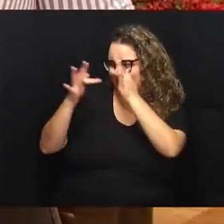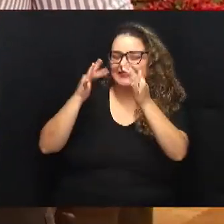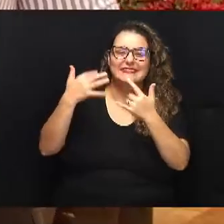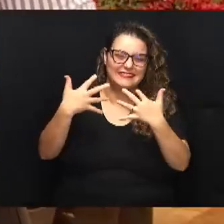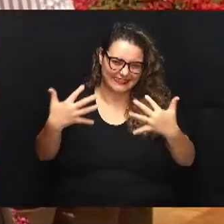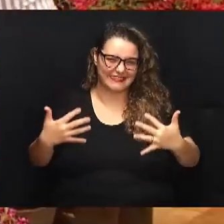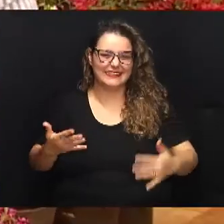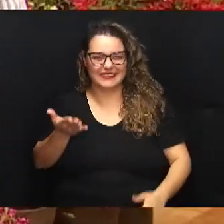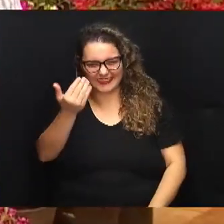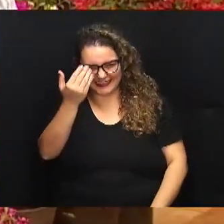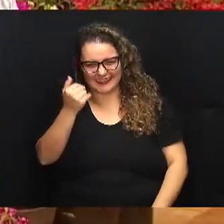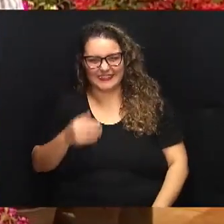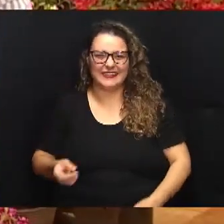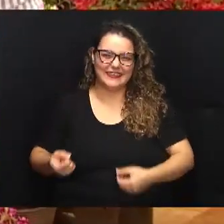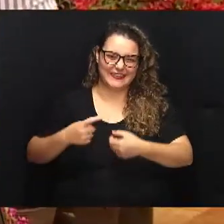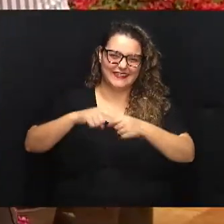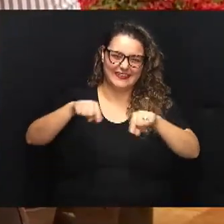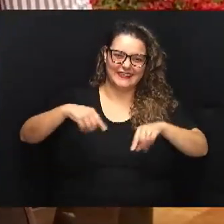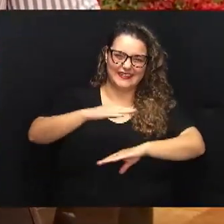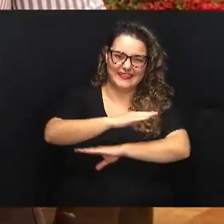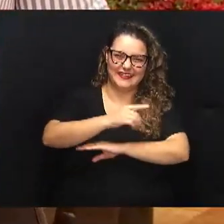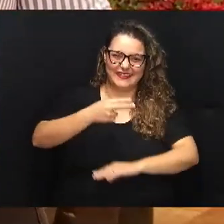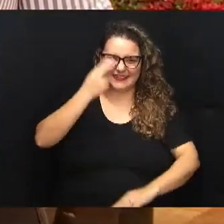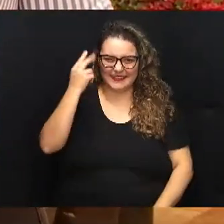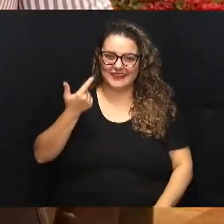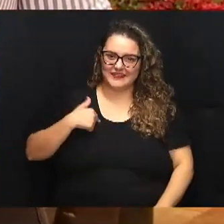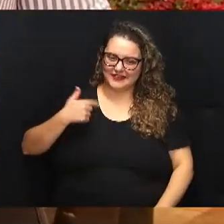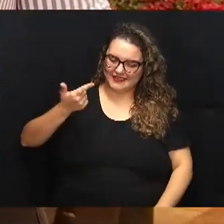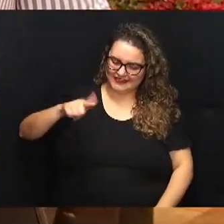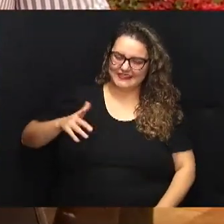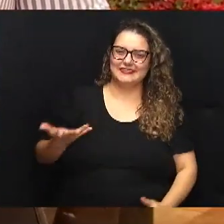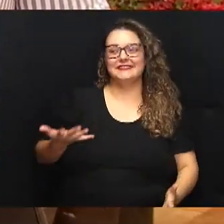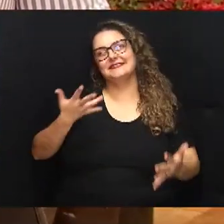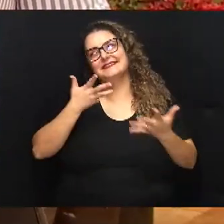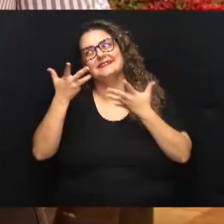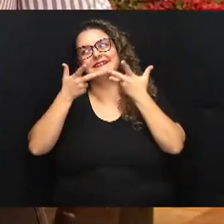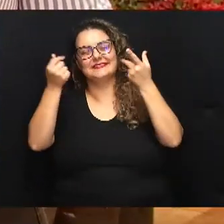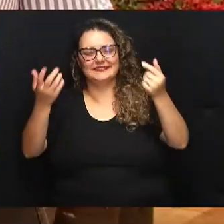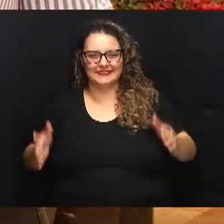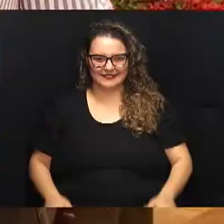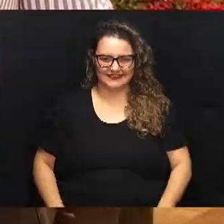florido. É com você, Gabriel, eu vou continuar aqui me deliciando.